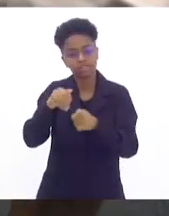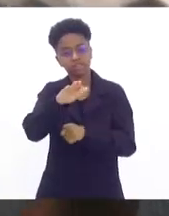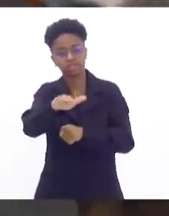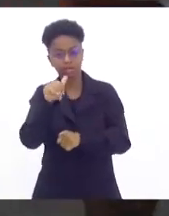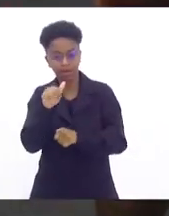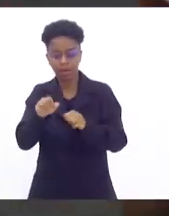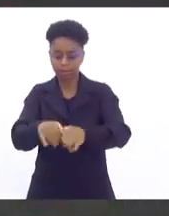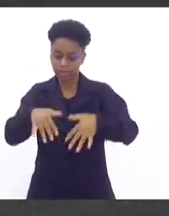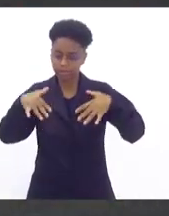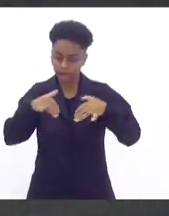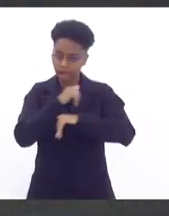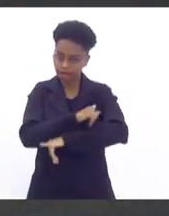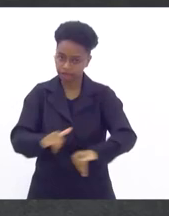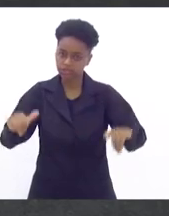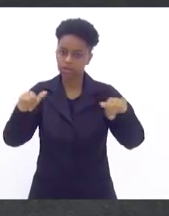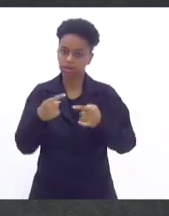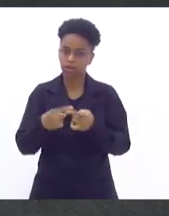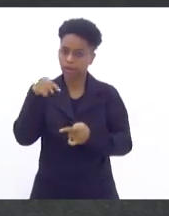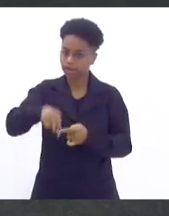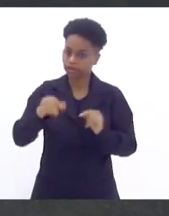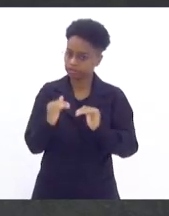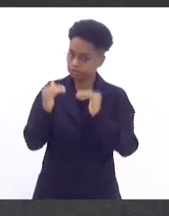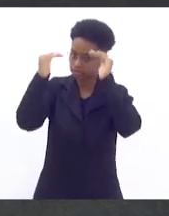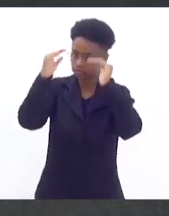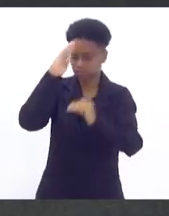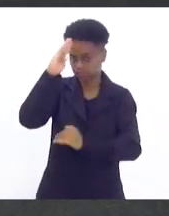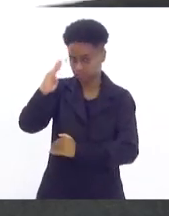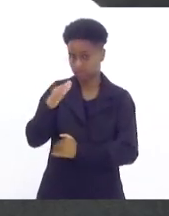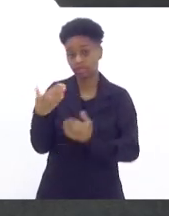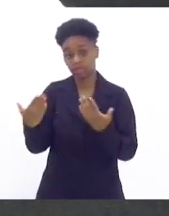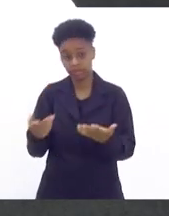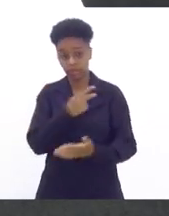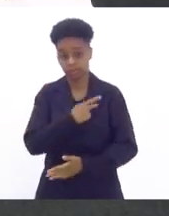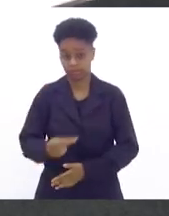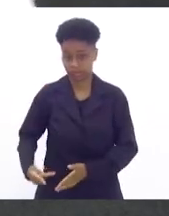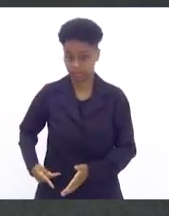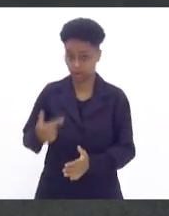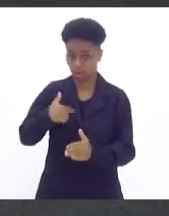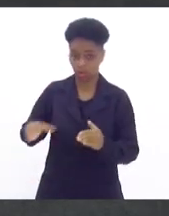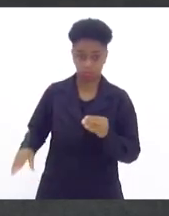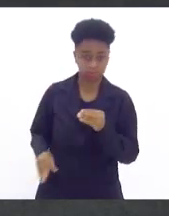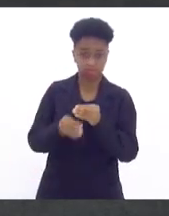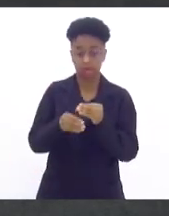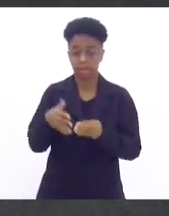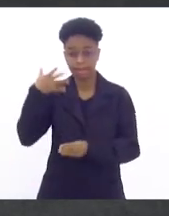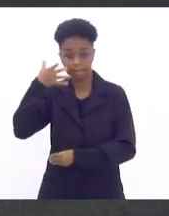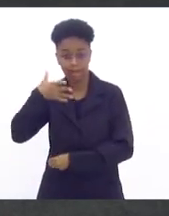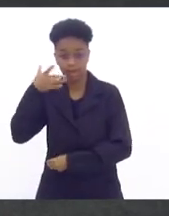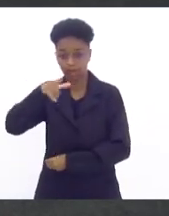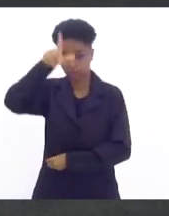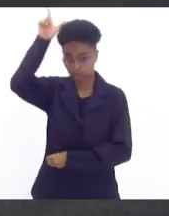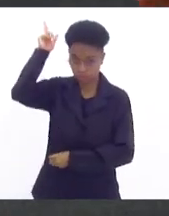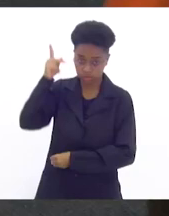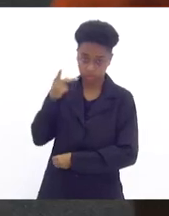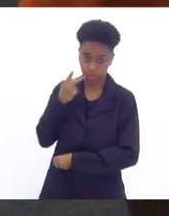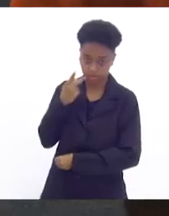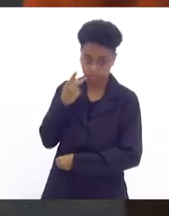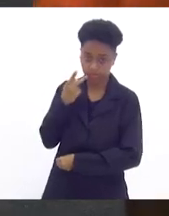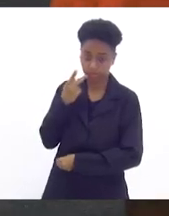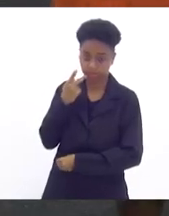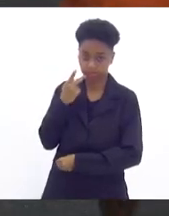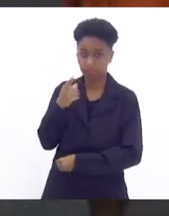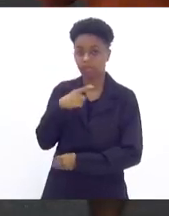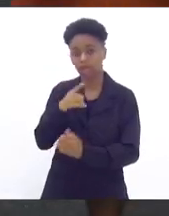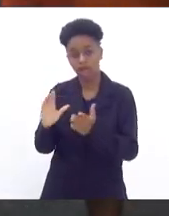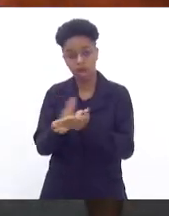o plenário porque o plenário é soberano então Presidente pegando um gancho em cima das palavras do Dr Luiz Paulo é